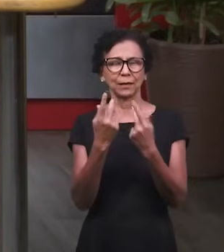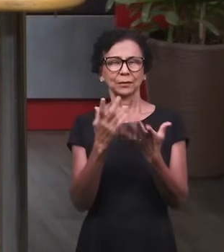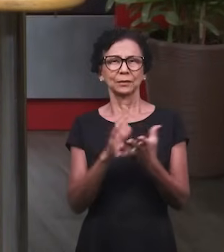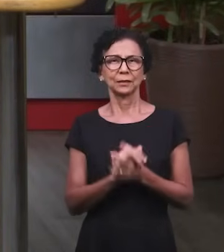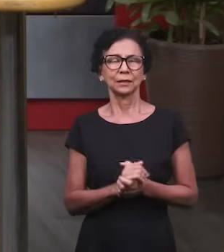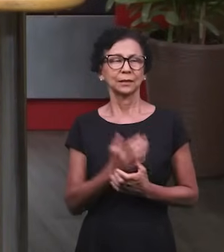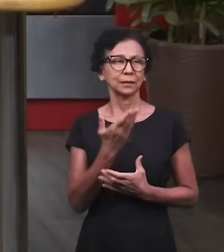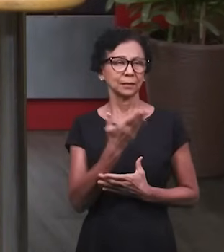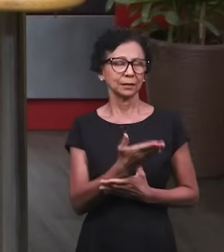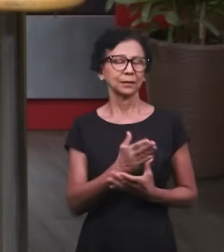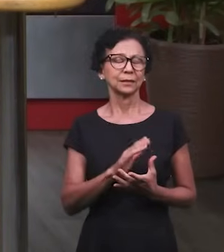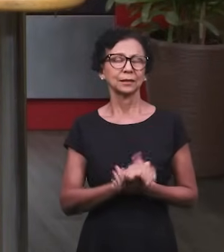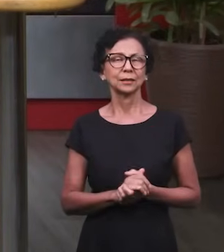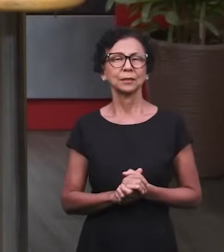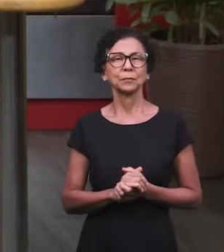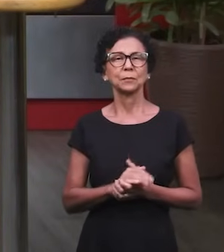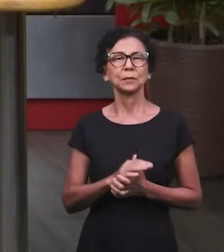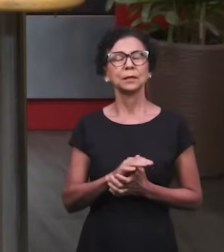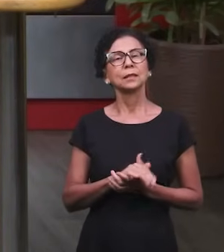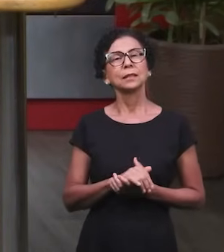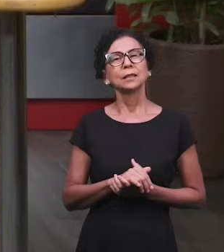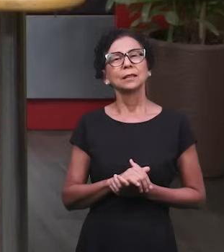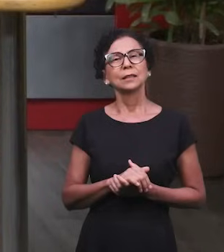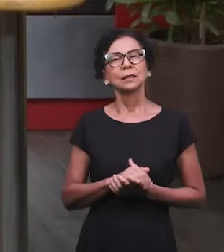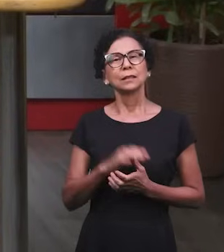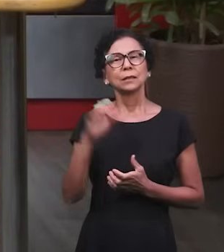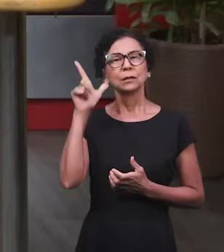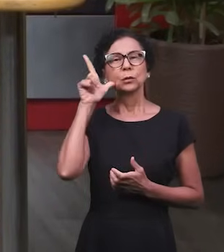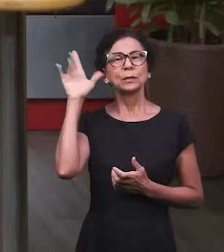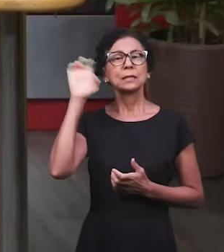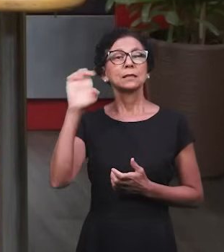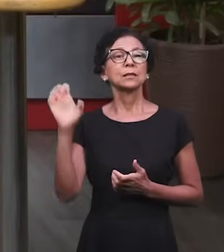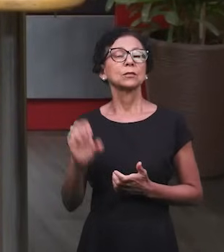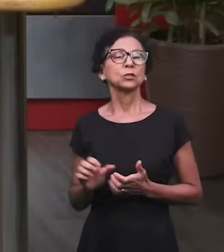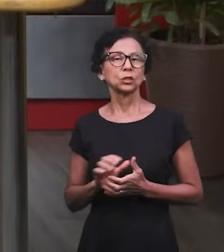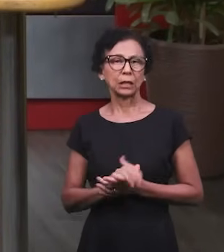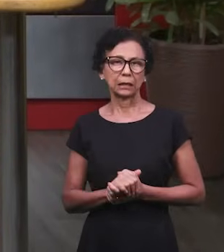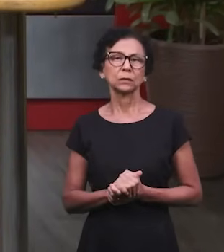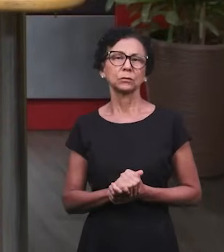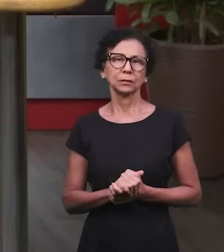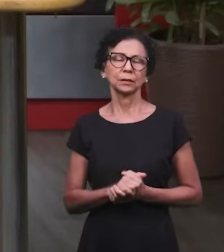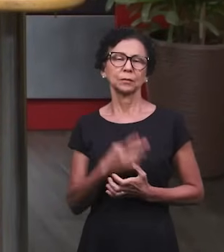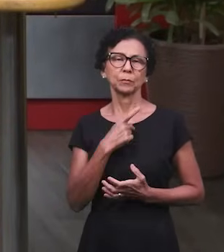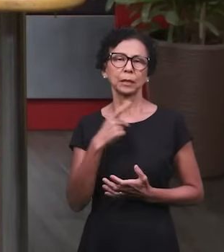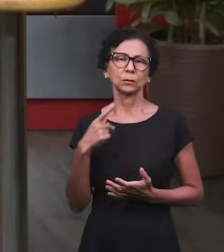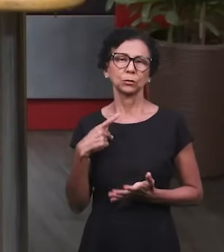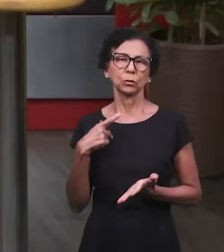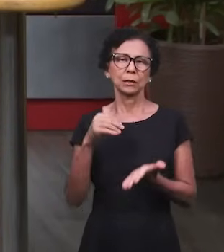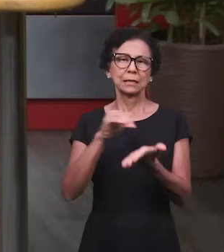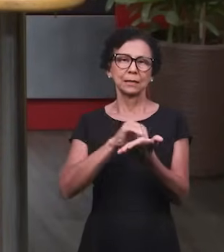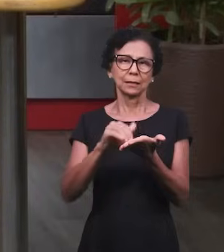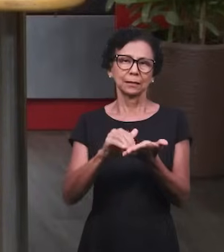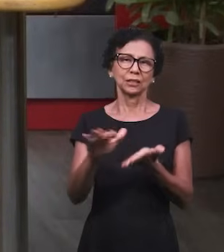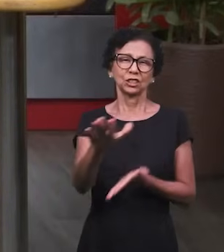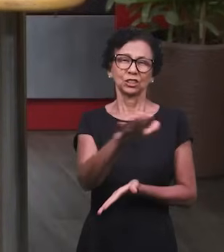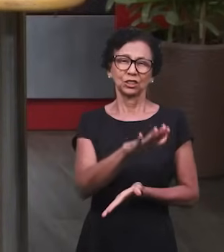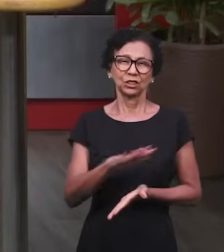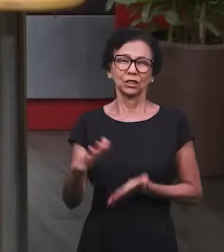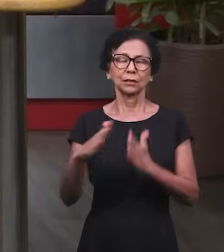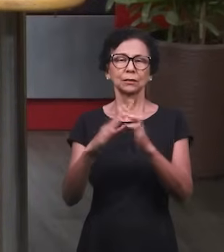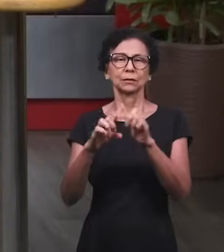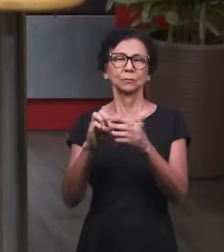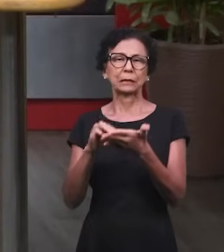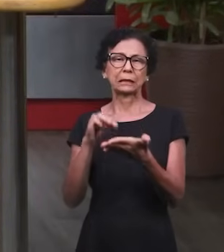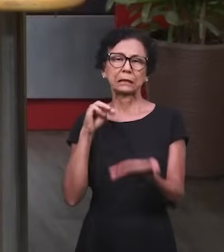tudo bem Senor P Senhor Pastor luí Eugênio secretário geral da igreja da Maranata também membro do Conselho presbiteral e estão aqui para nos ajudar